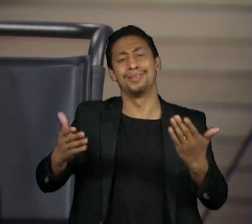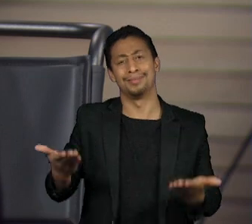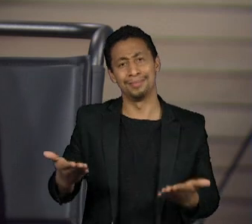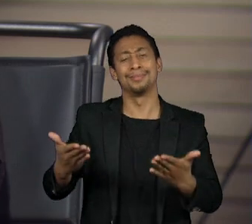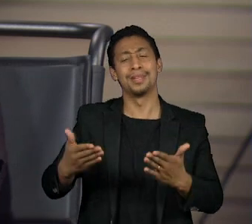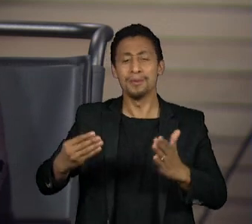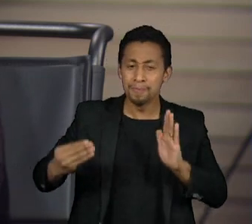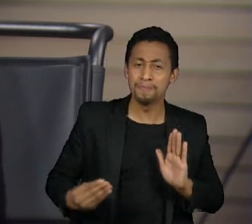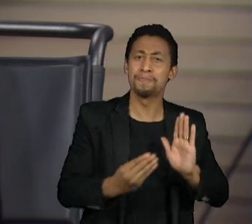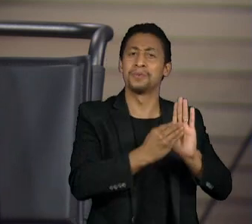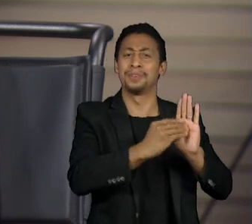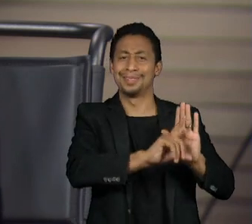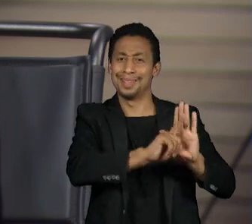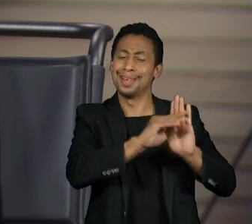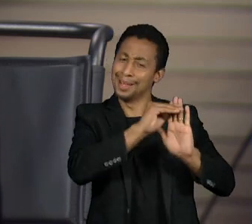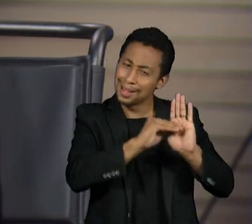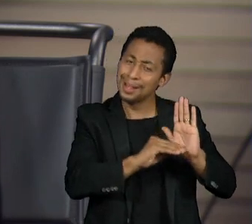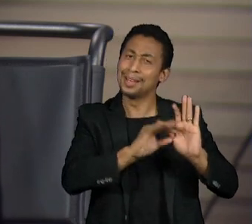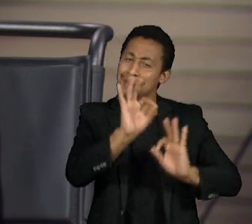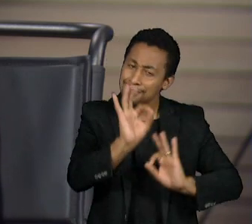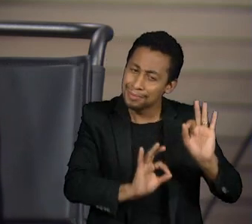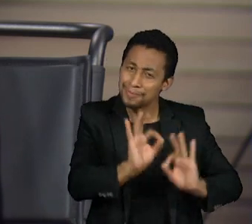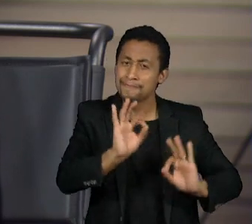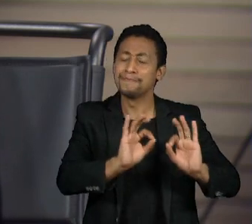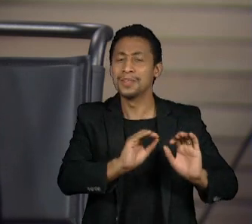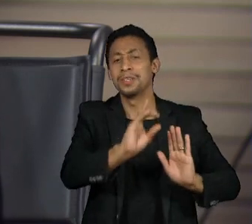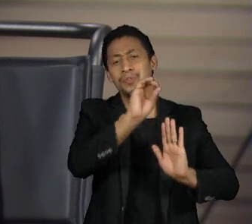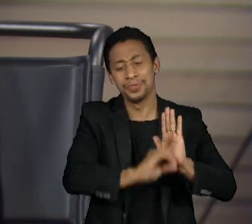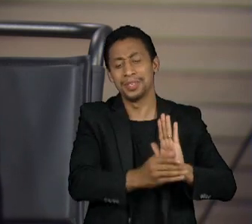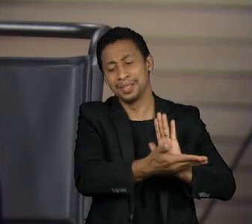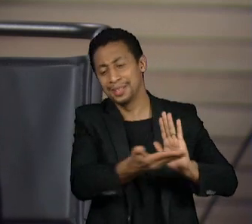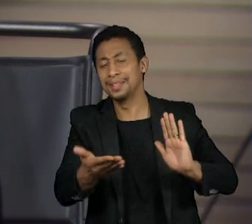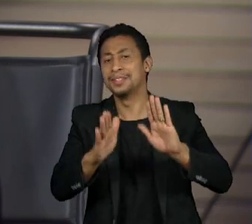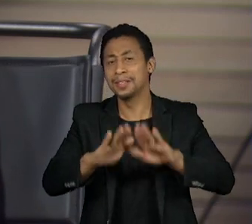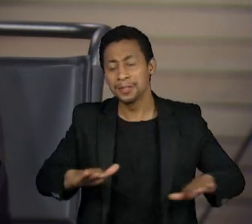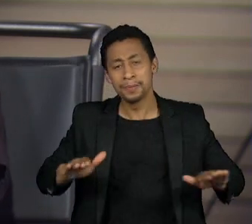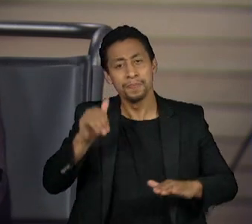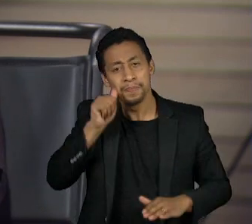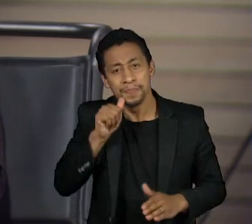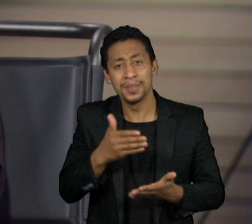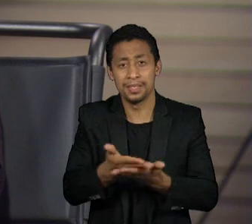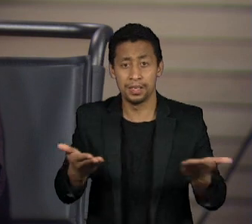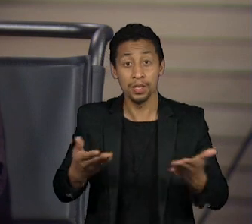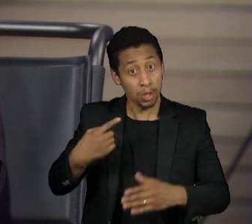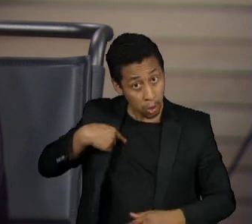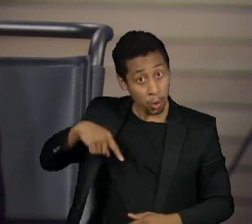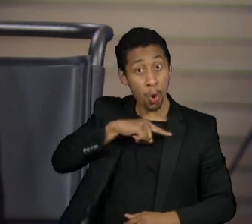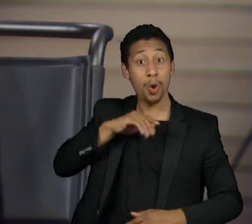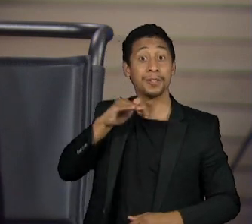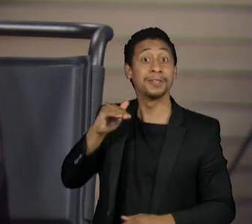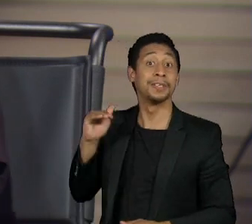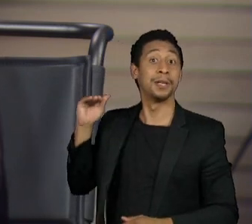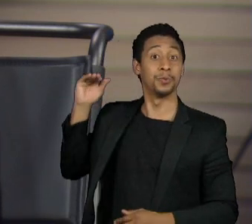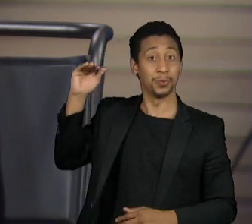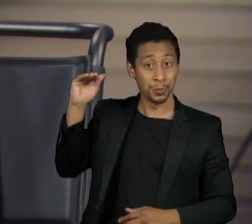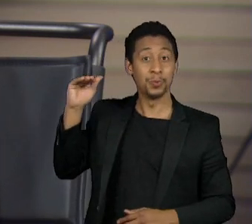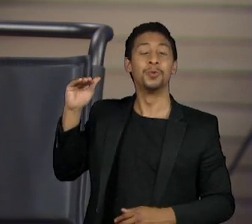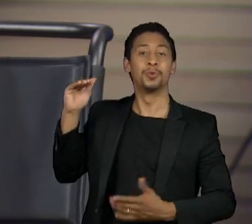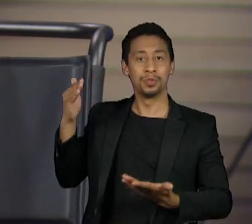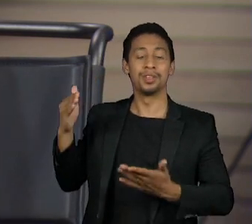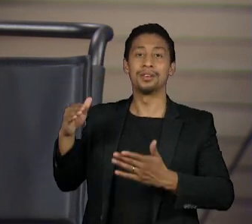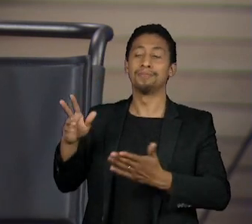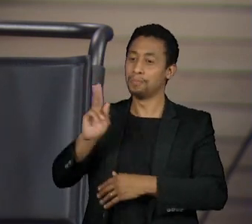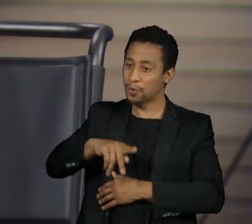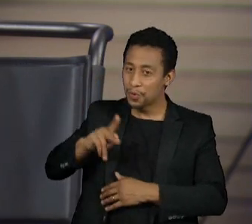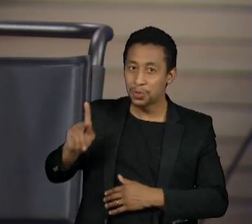políticas públicas, na reorganização, como os direitos das meninas vão ser garantidos. E que nós, pessoas adultas, que estamos ocupando as salas e as